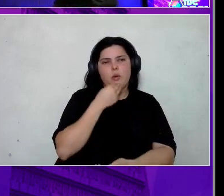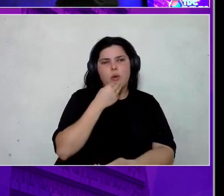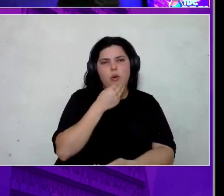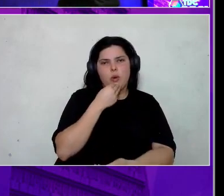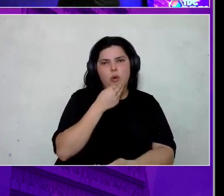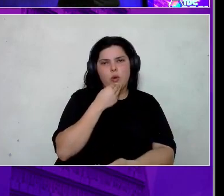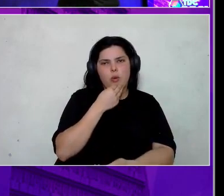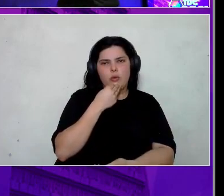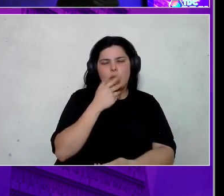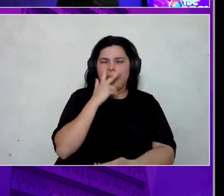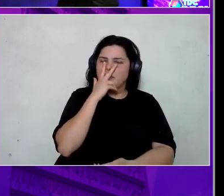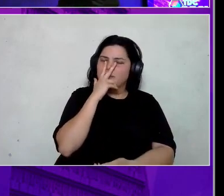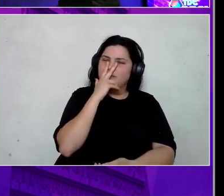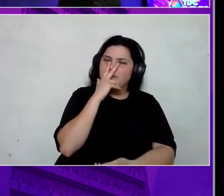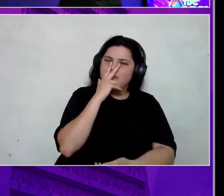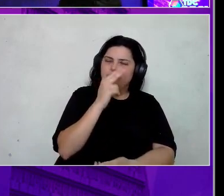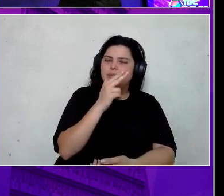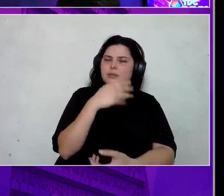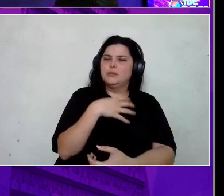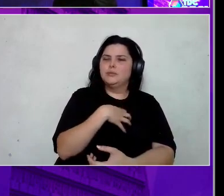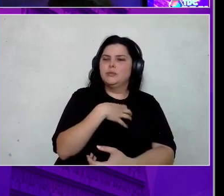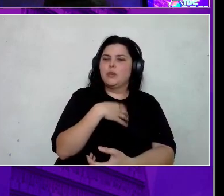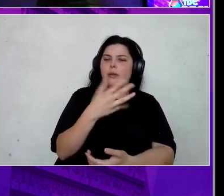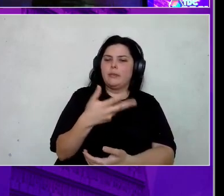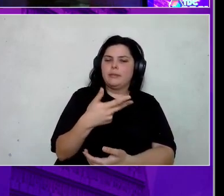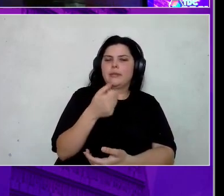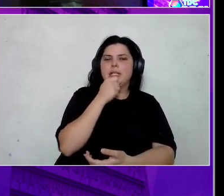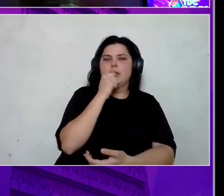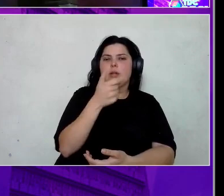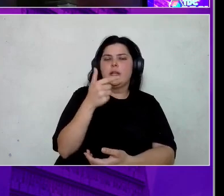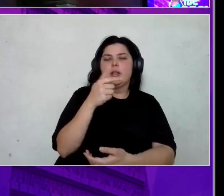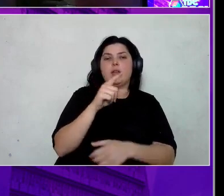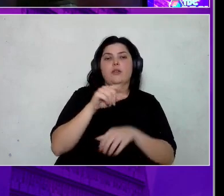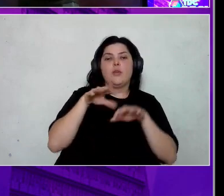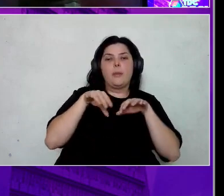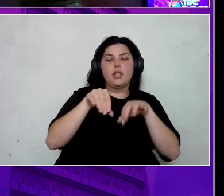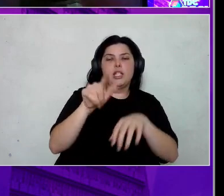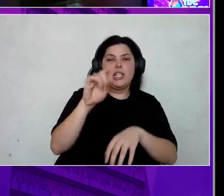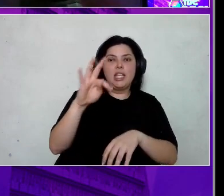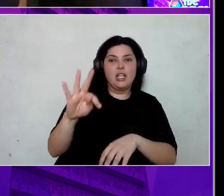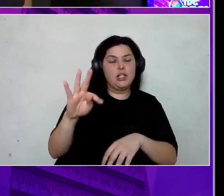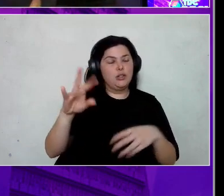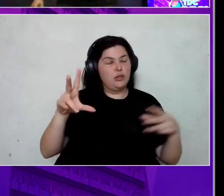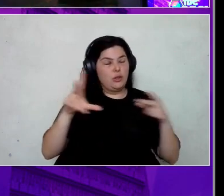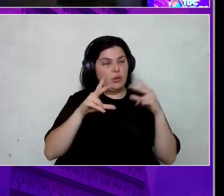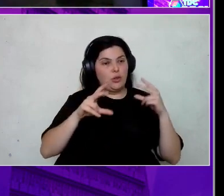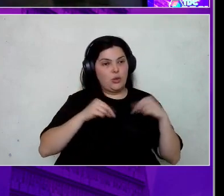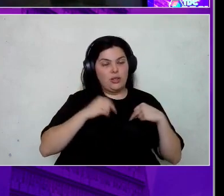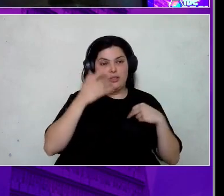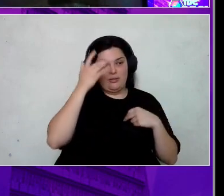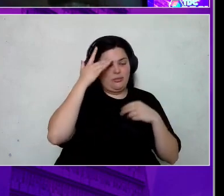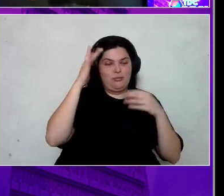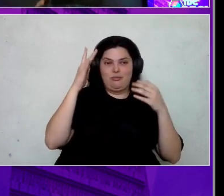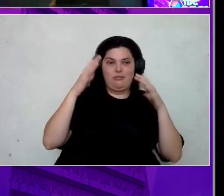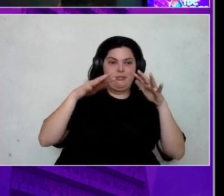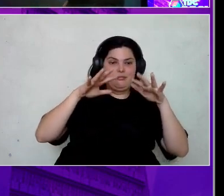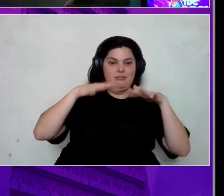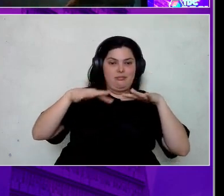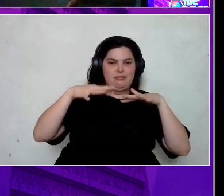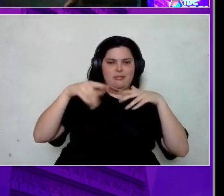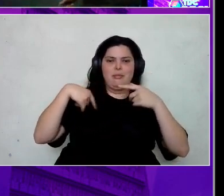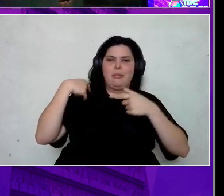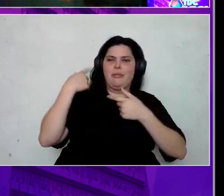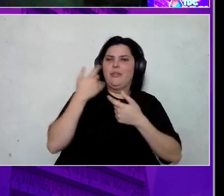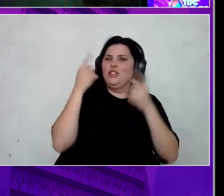mesma velocidade. Um dia desse eu fui mexer no Git e, cara, já não estava mais, já me enrolei um pouquinho ali